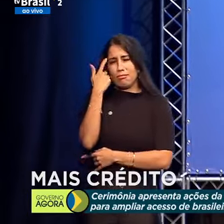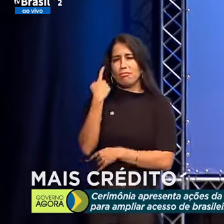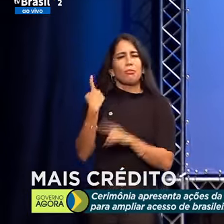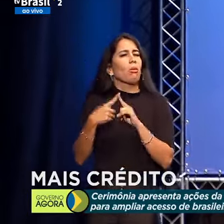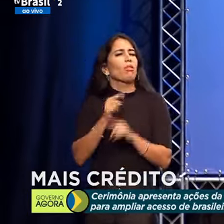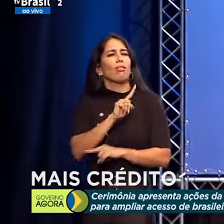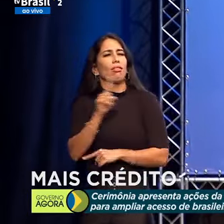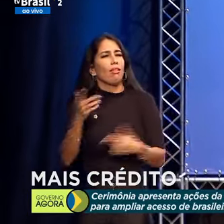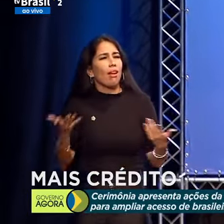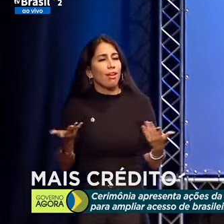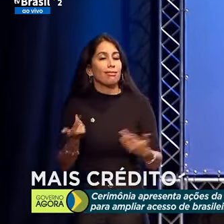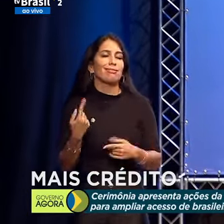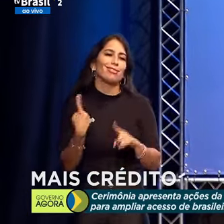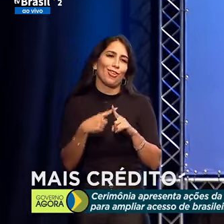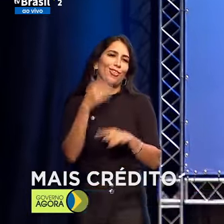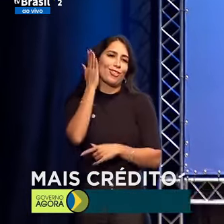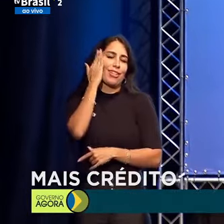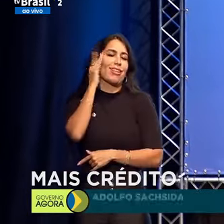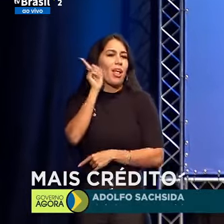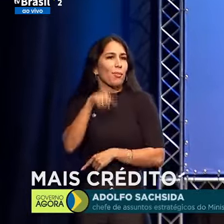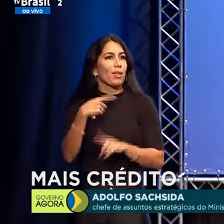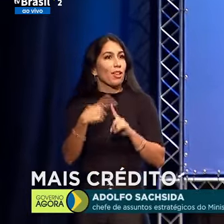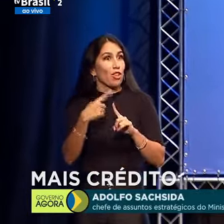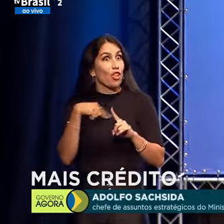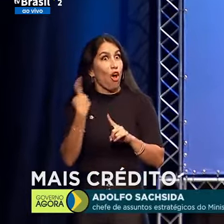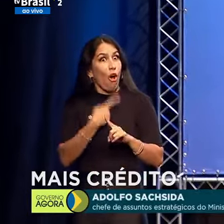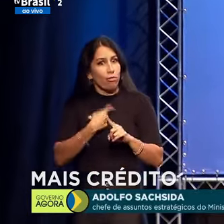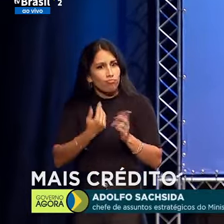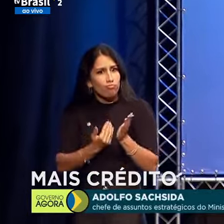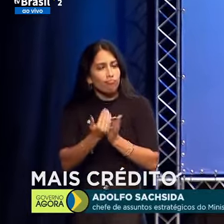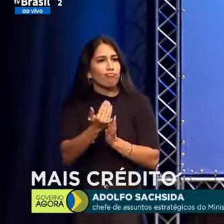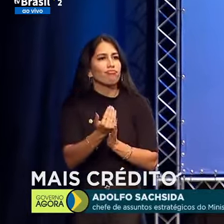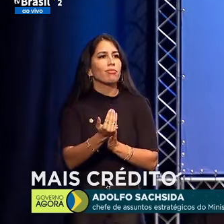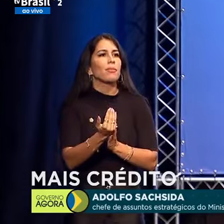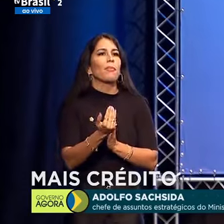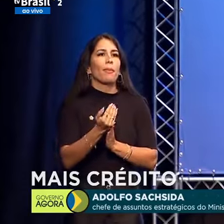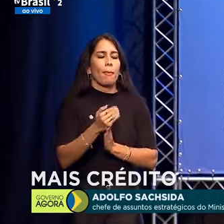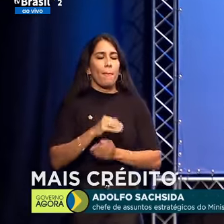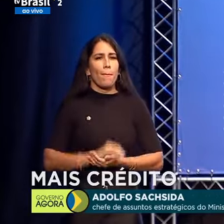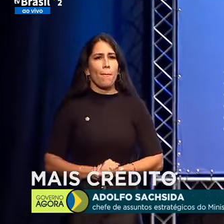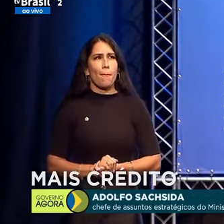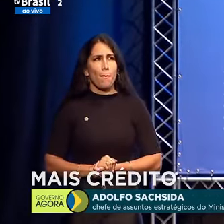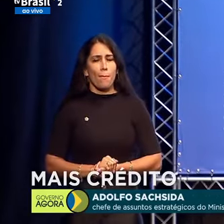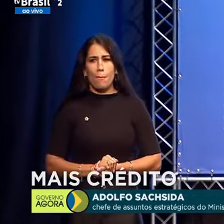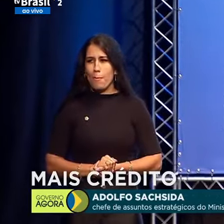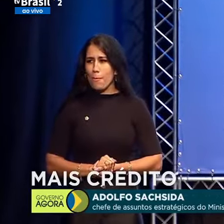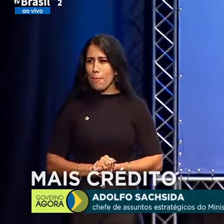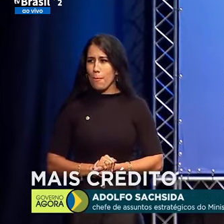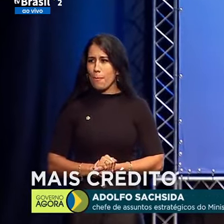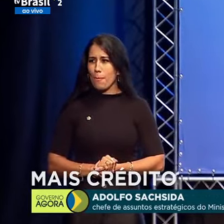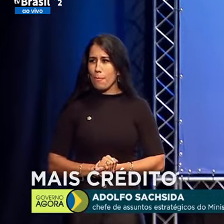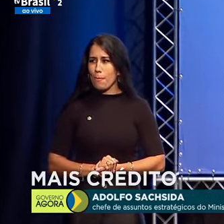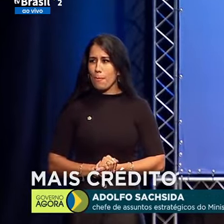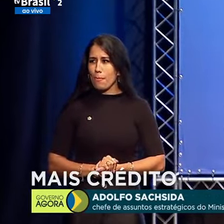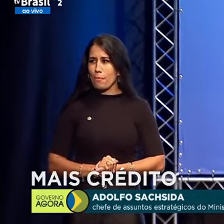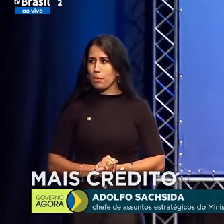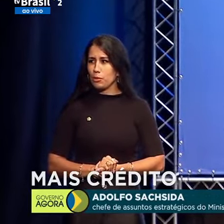hoje é. Porque nós fizemos. O Programa de Contas Sociais Digitais.